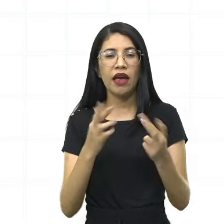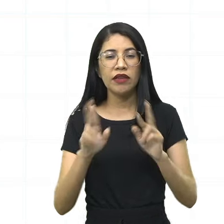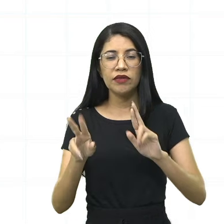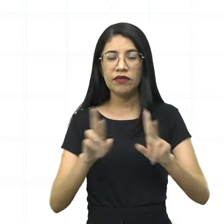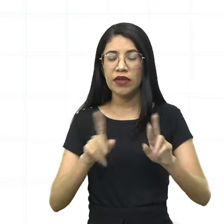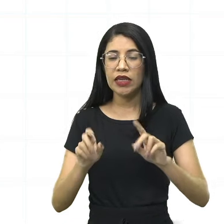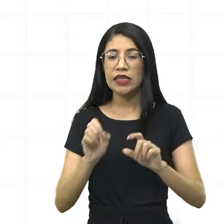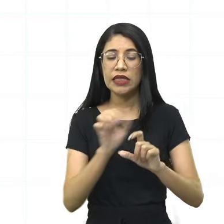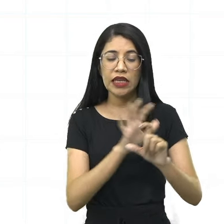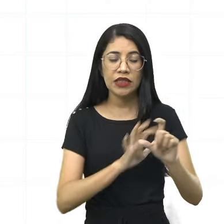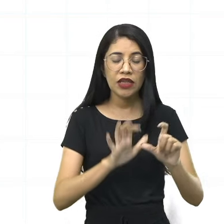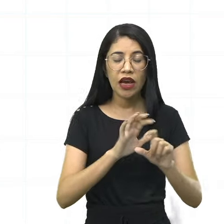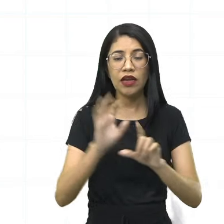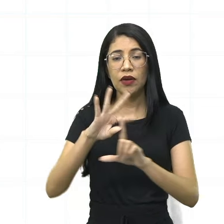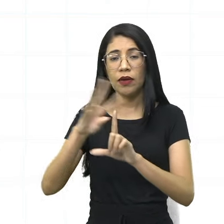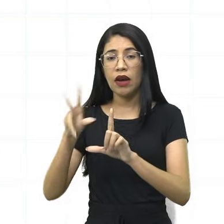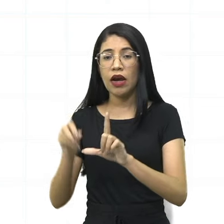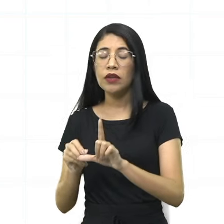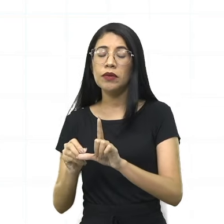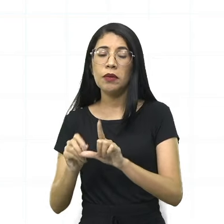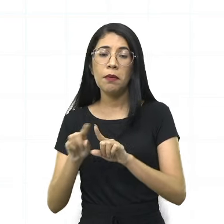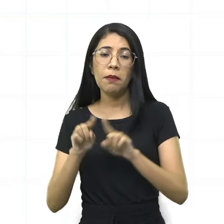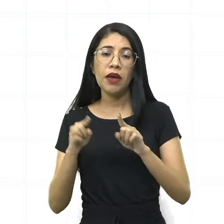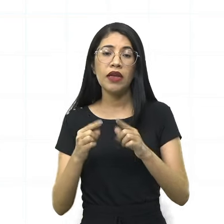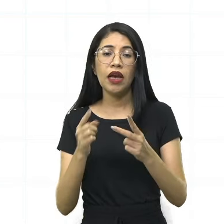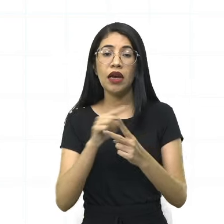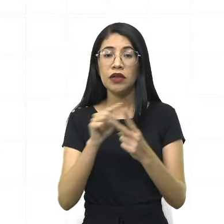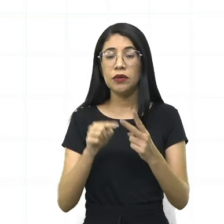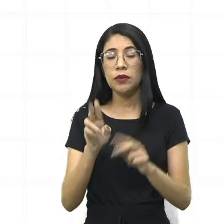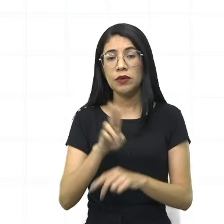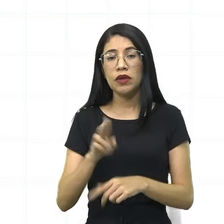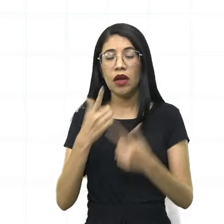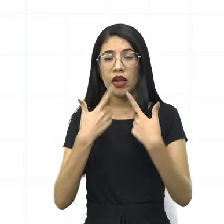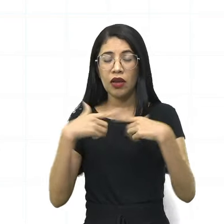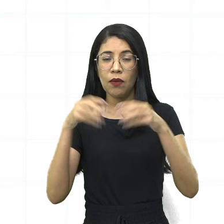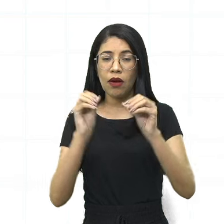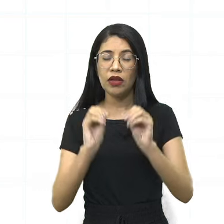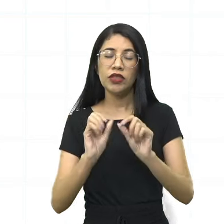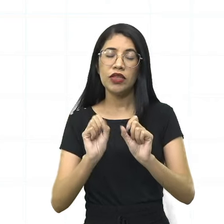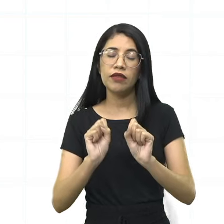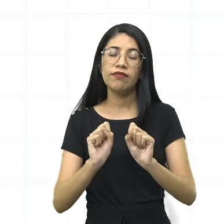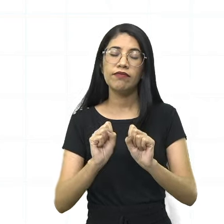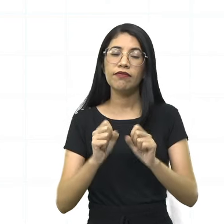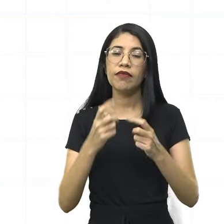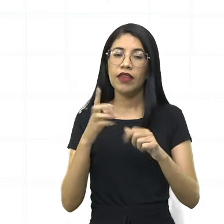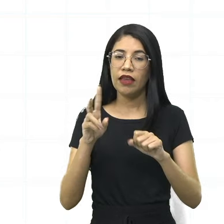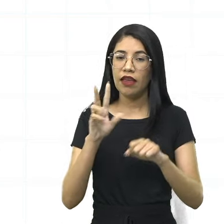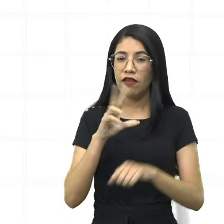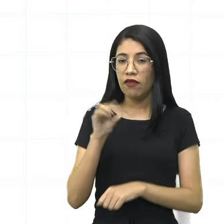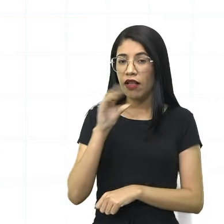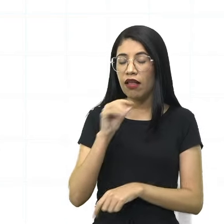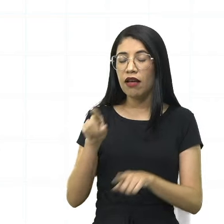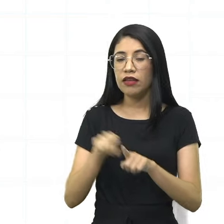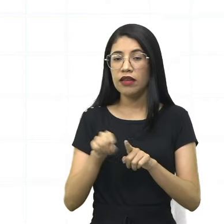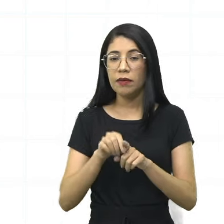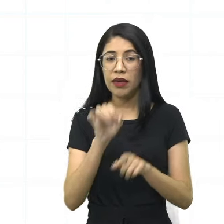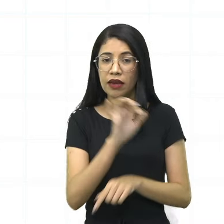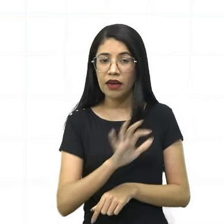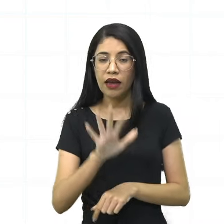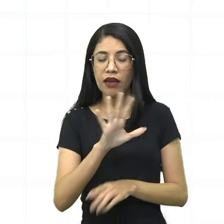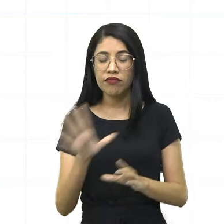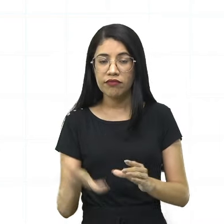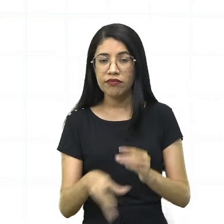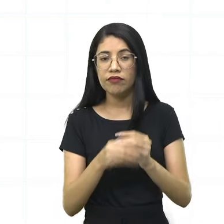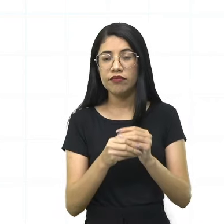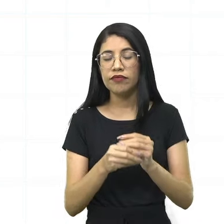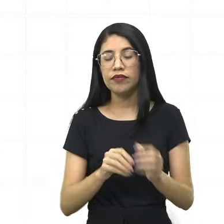cartoon ou se é uma charge, mesmo ambas usando a linguagem verbal e não verbal, né, ou a linguagem mista,